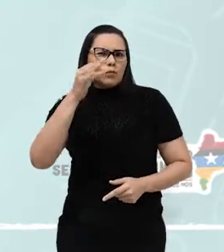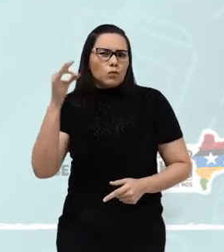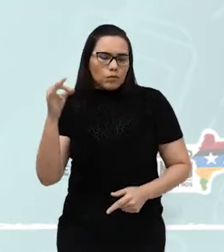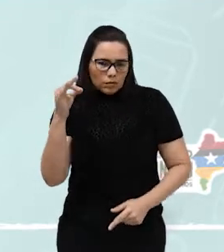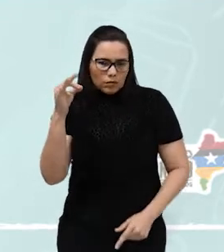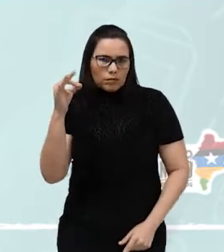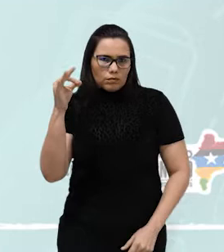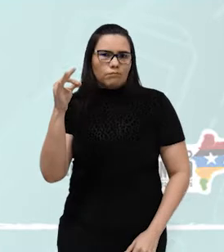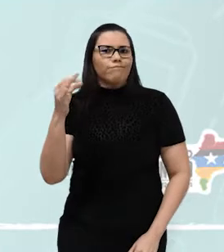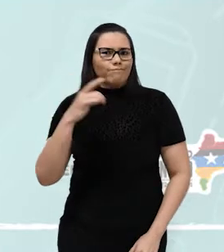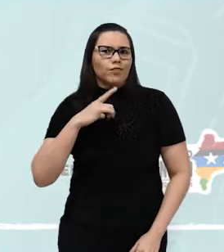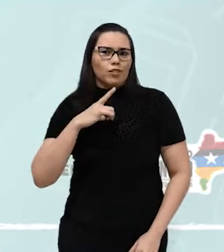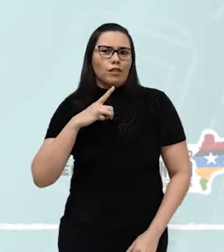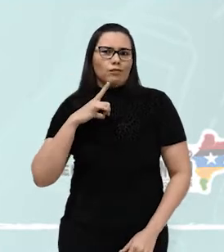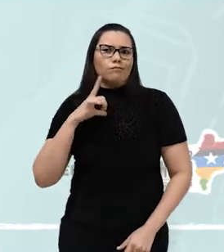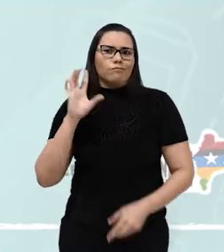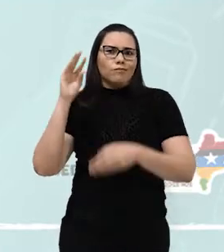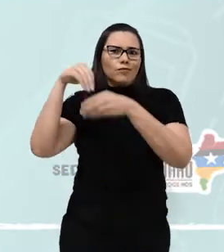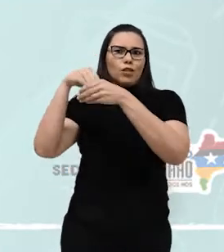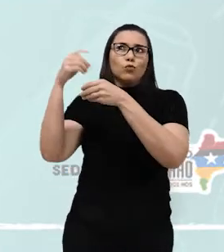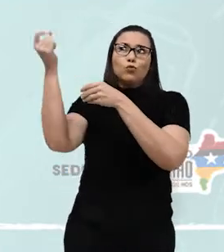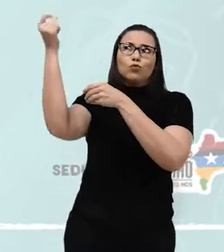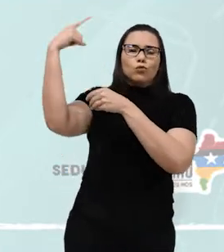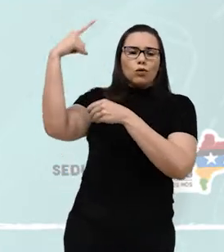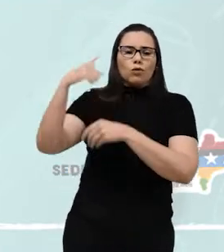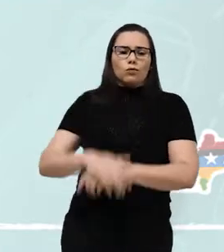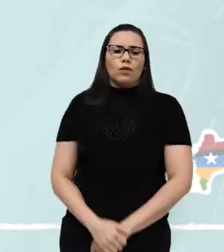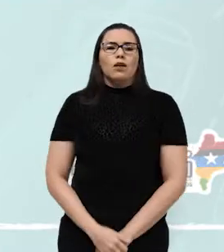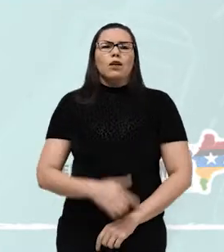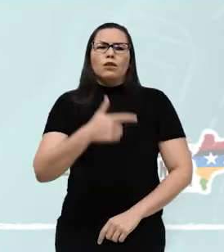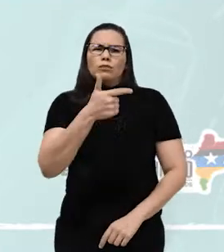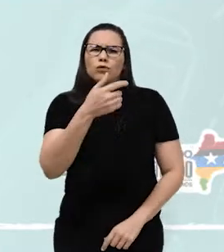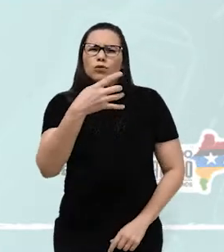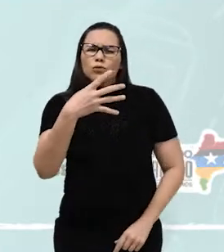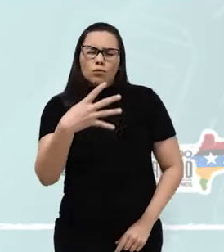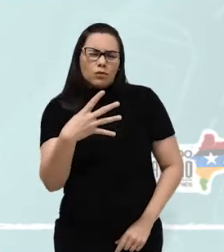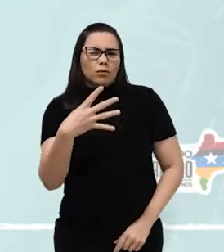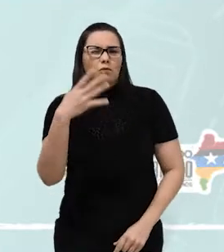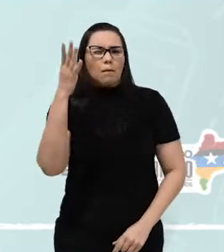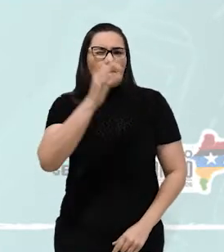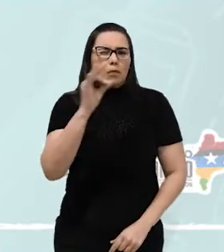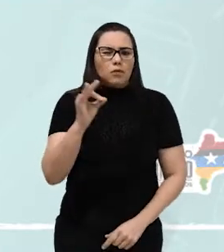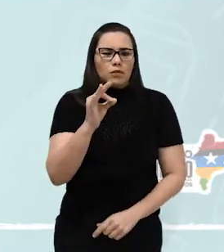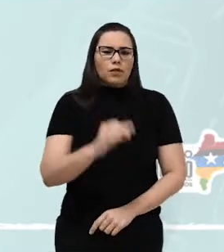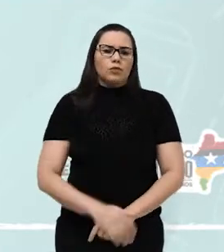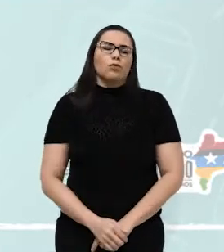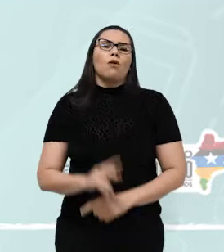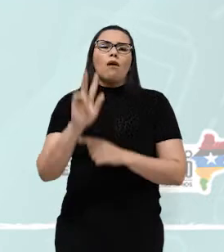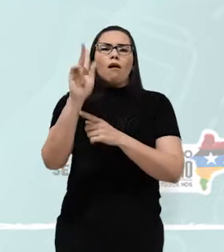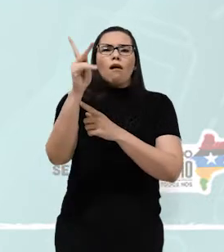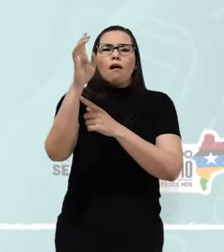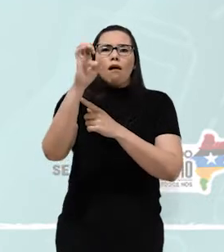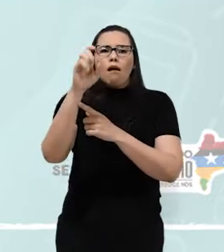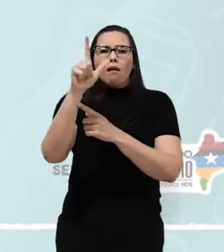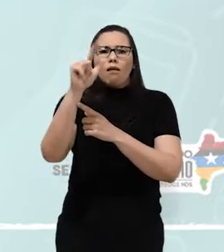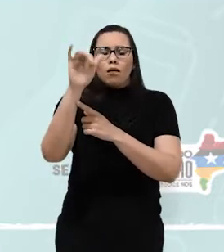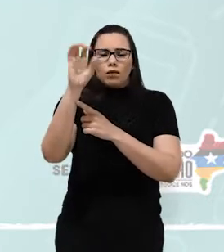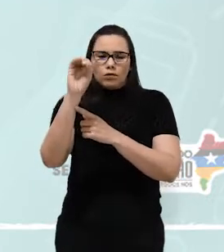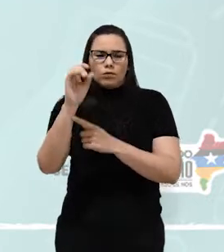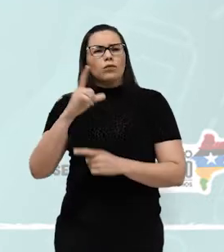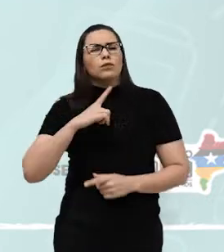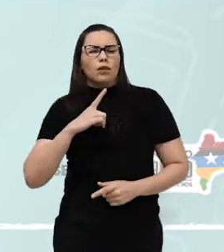ali do Sol e 24% vai ser gás hélio. Os outros 2% nós vamos ter ali átomos